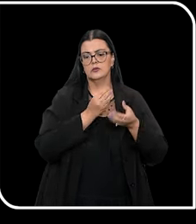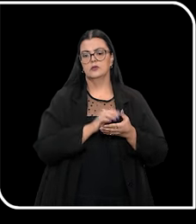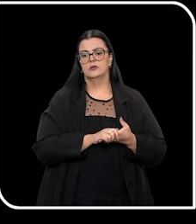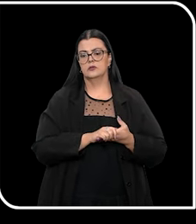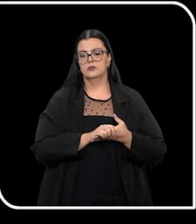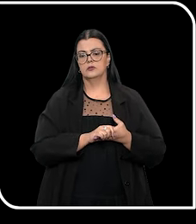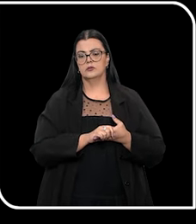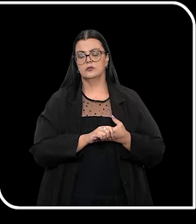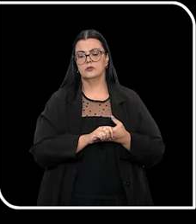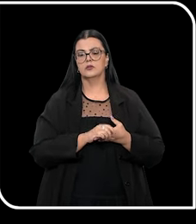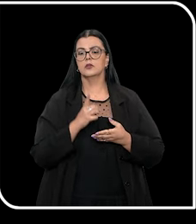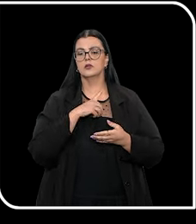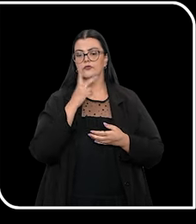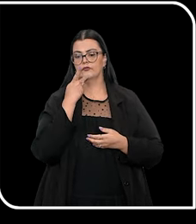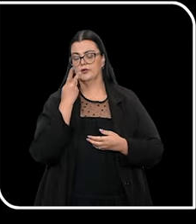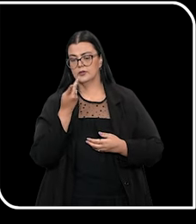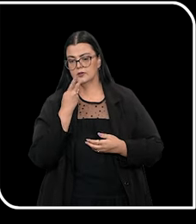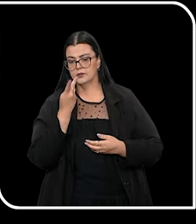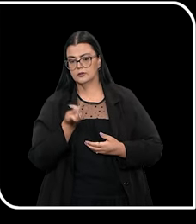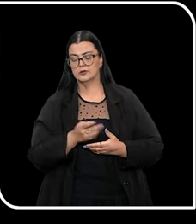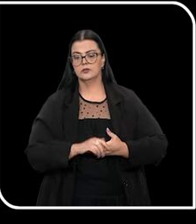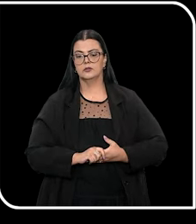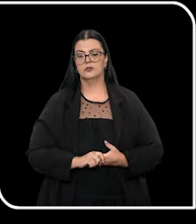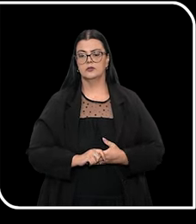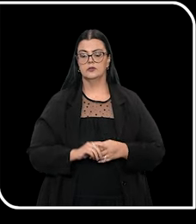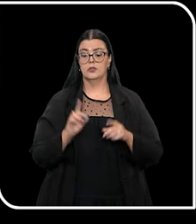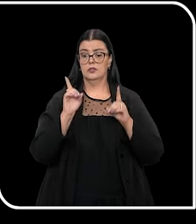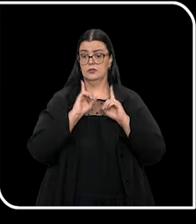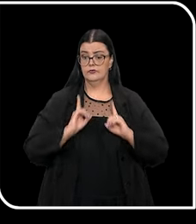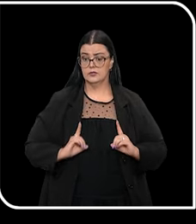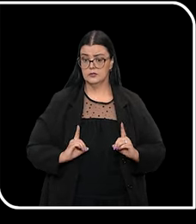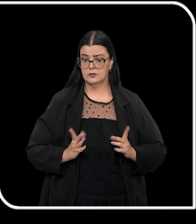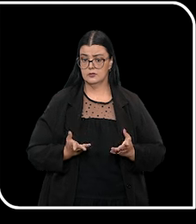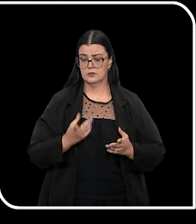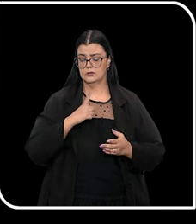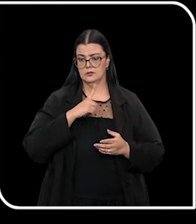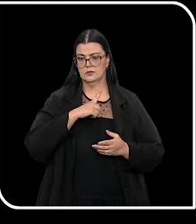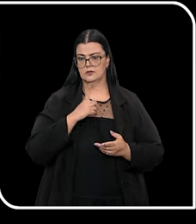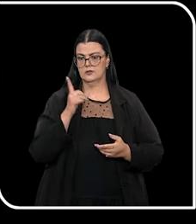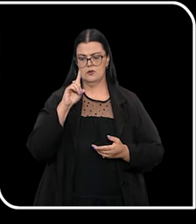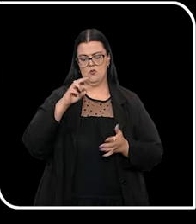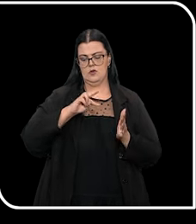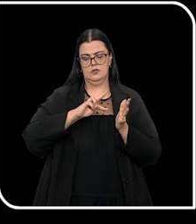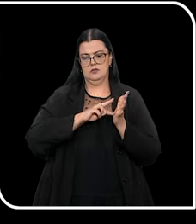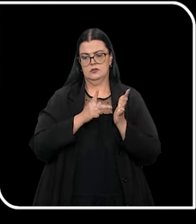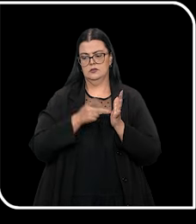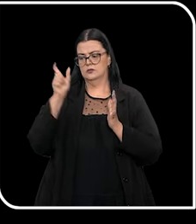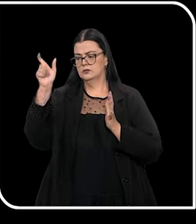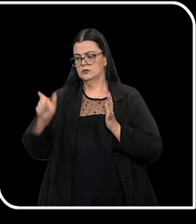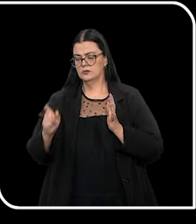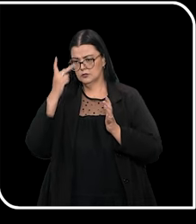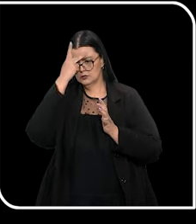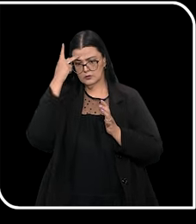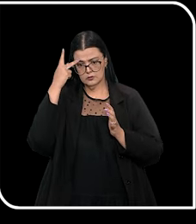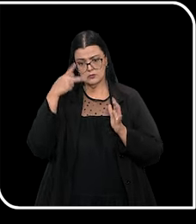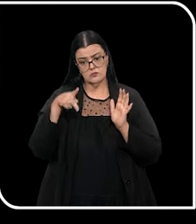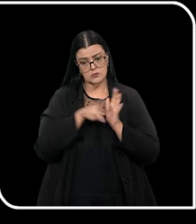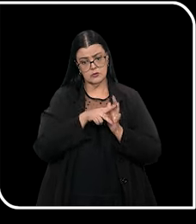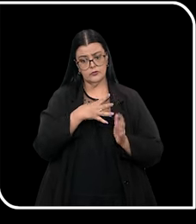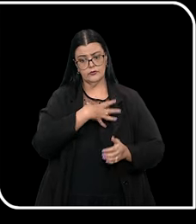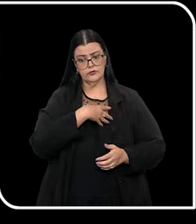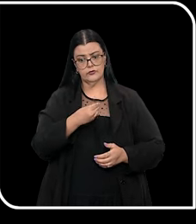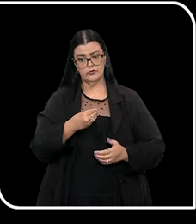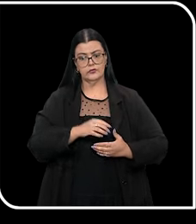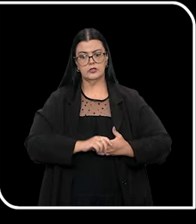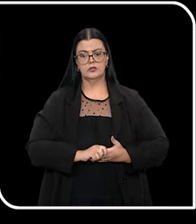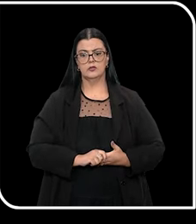começo a entrar onde eu mais gosto de de Fal lá que é deficiência gente ela não define uma pessoa o meu João é muito mais